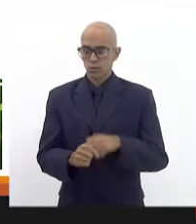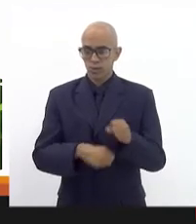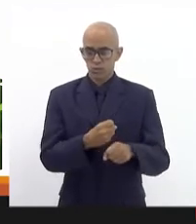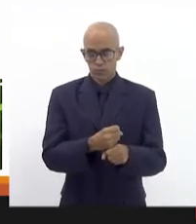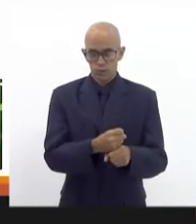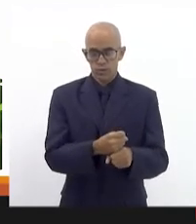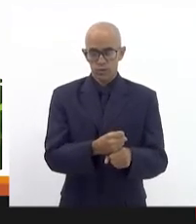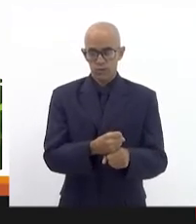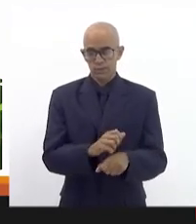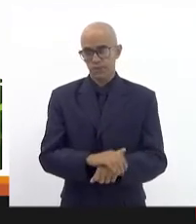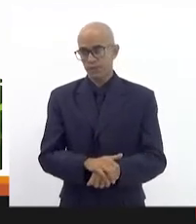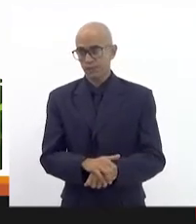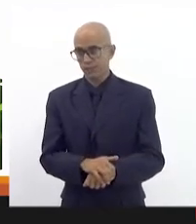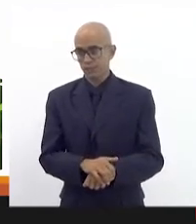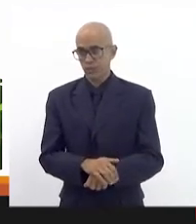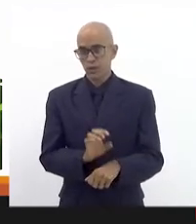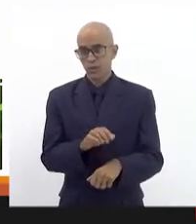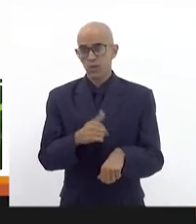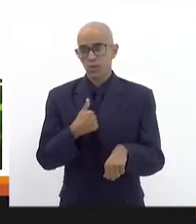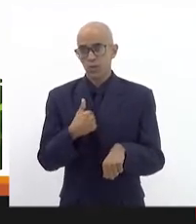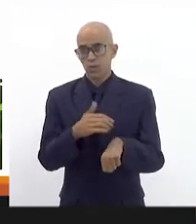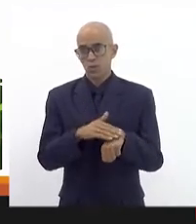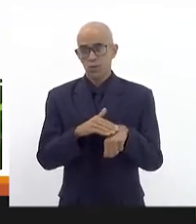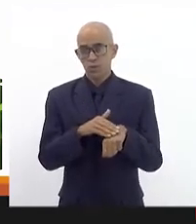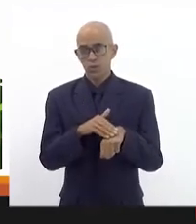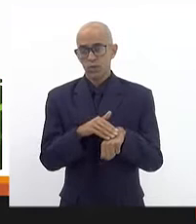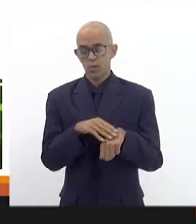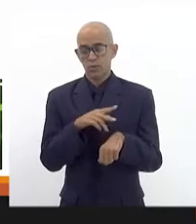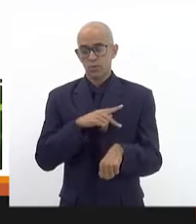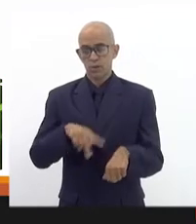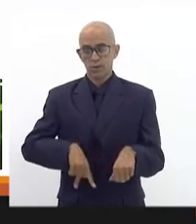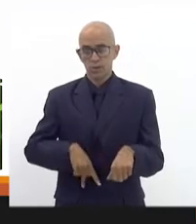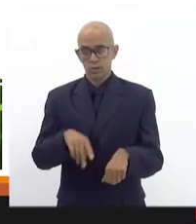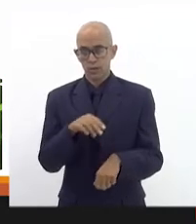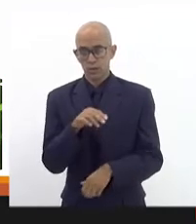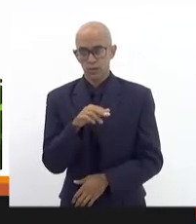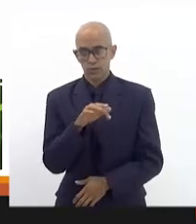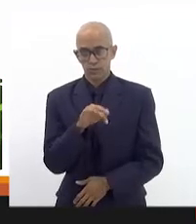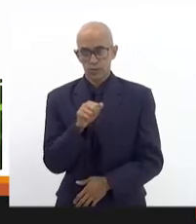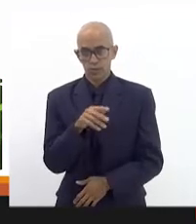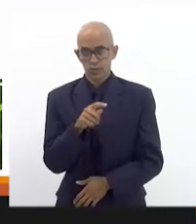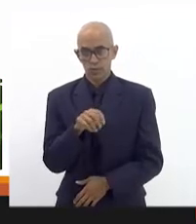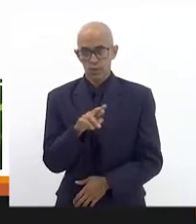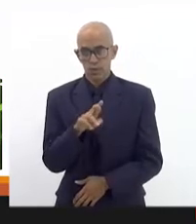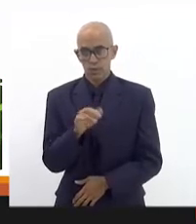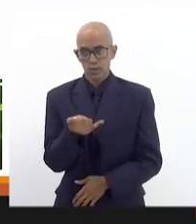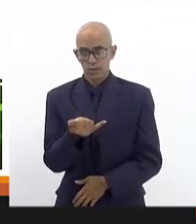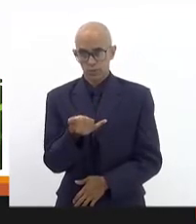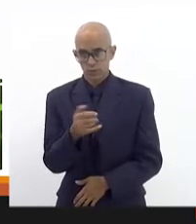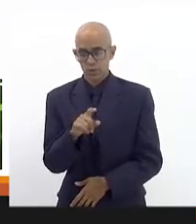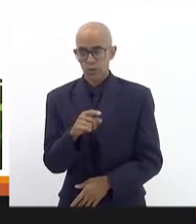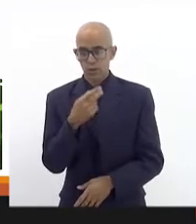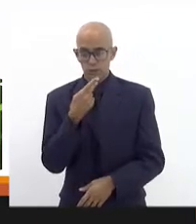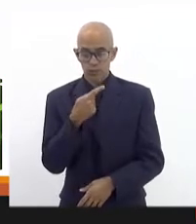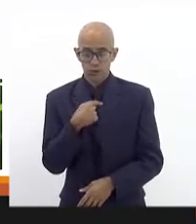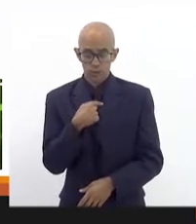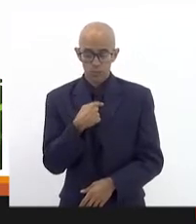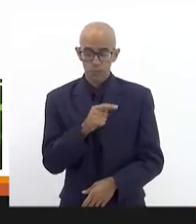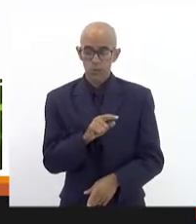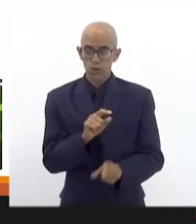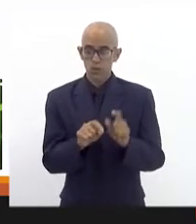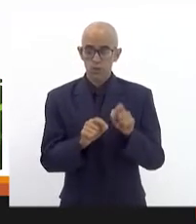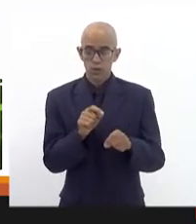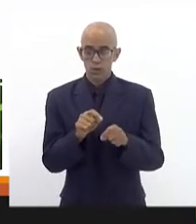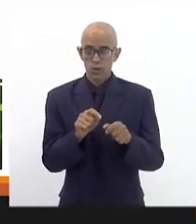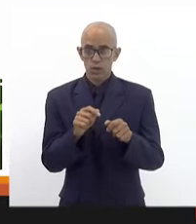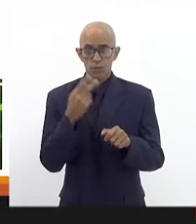exercício seguinte. Eu conversei com o presidente da FAPERJ, o Gerson Lima, e ele nos falou que para a gente